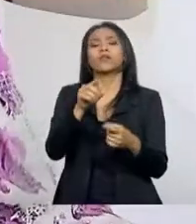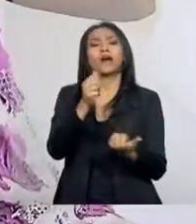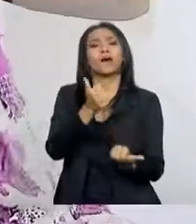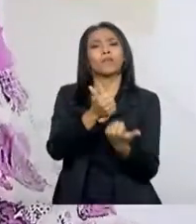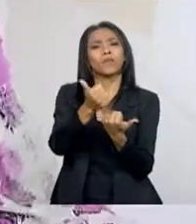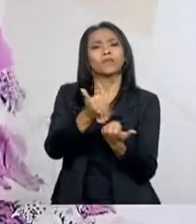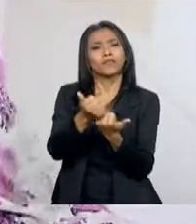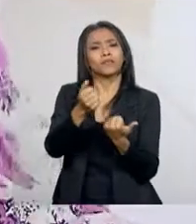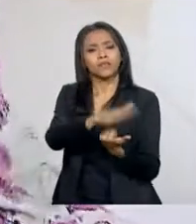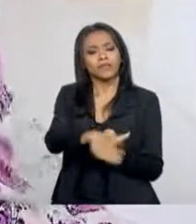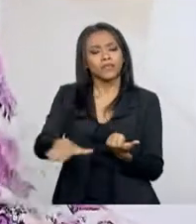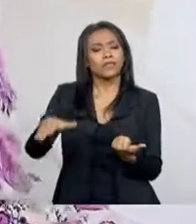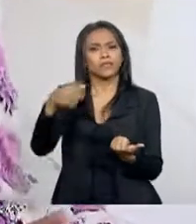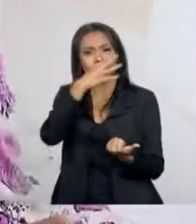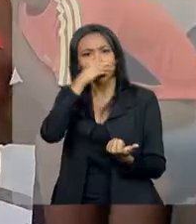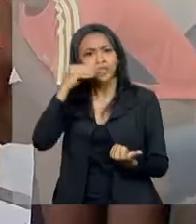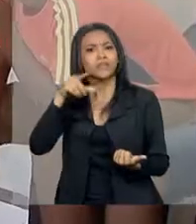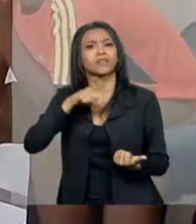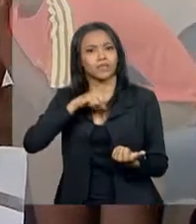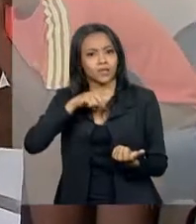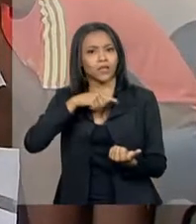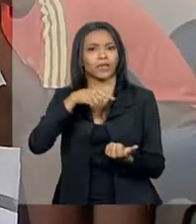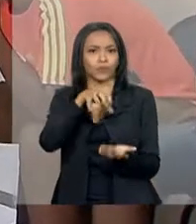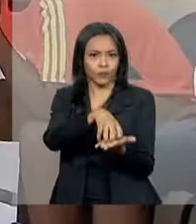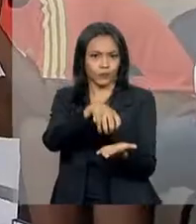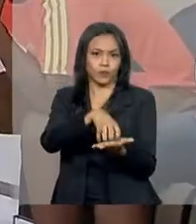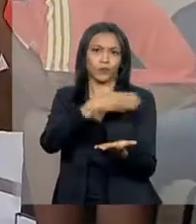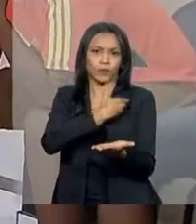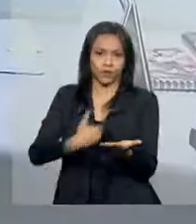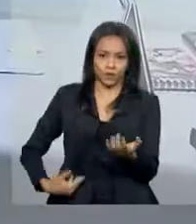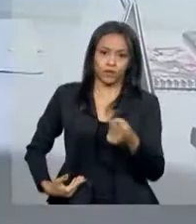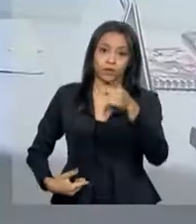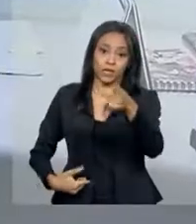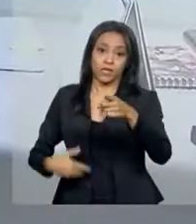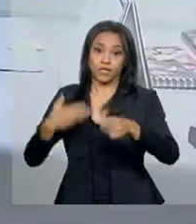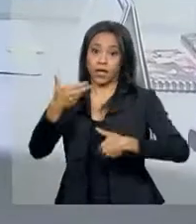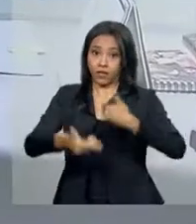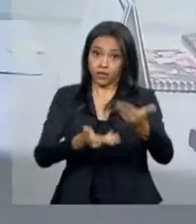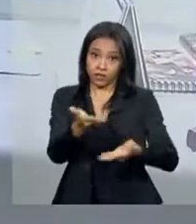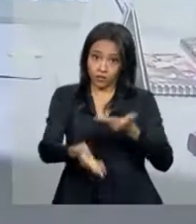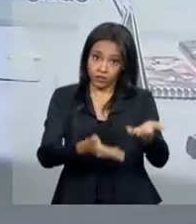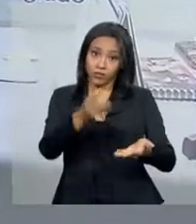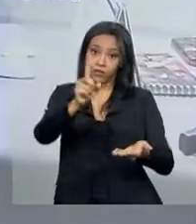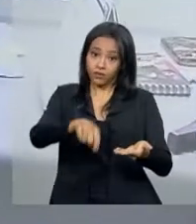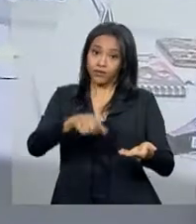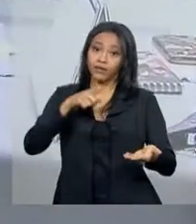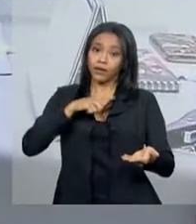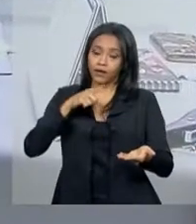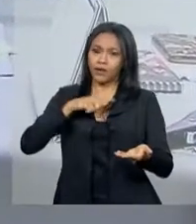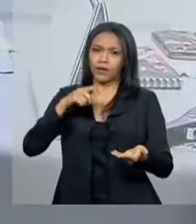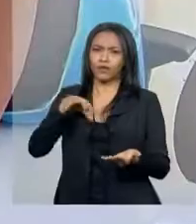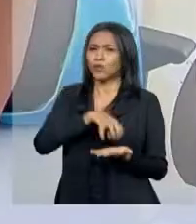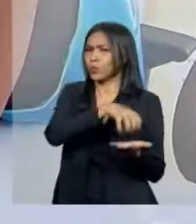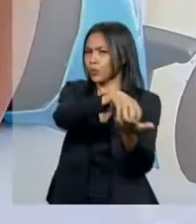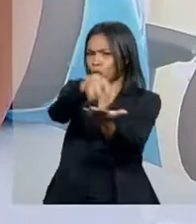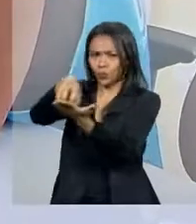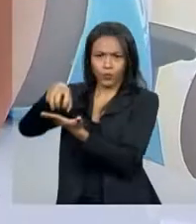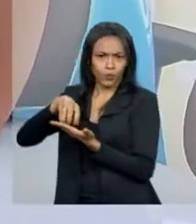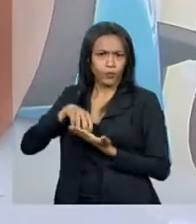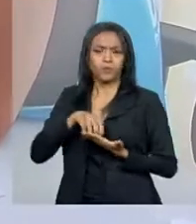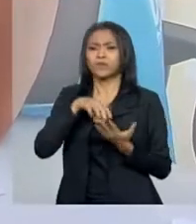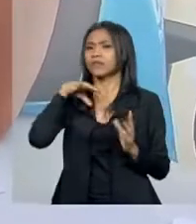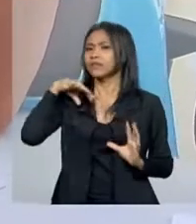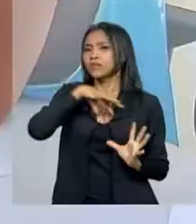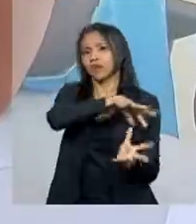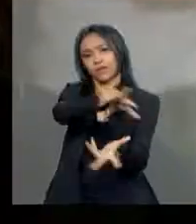atender crianças e adolescentes. O atendimento especializado também é oferecido pelas agências internacionais ligadas